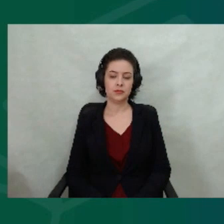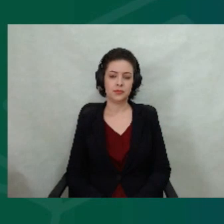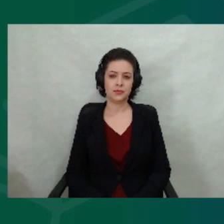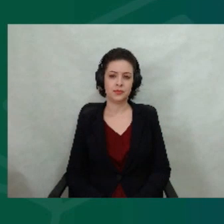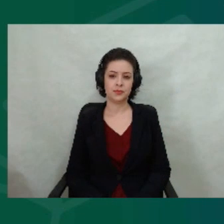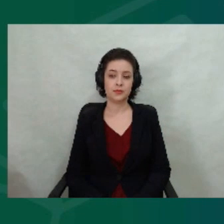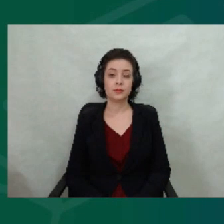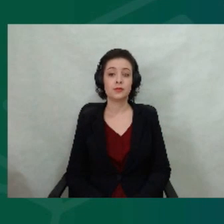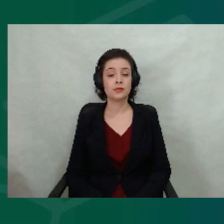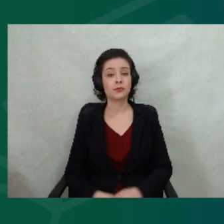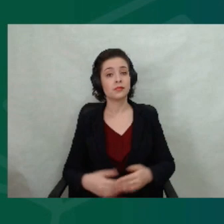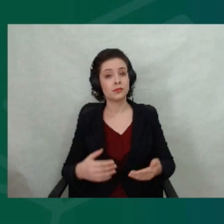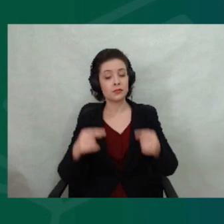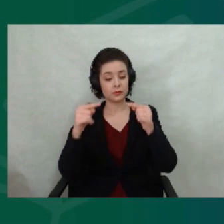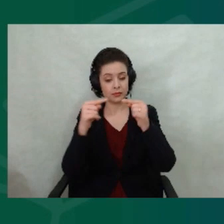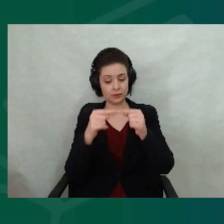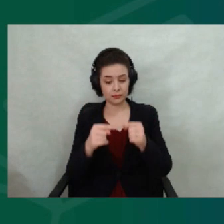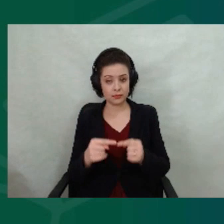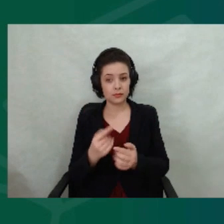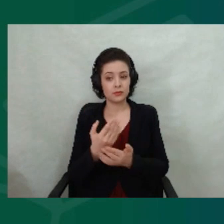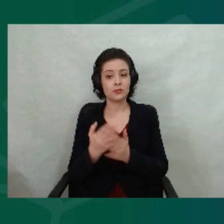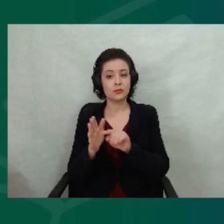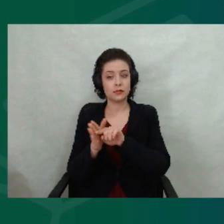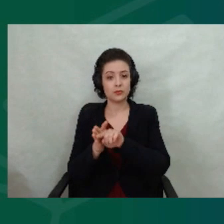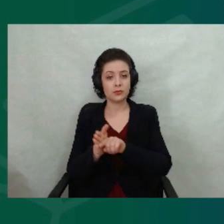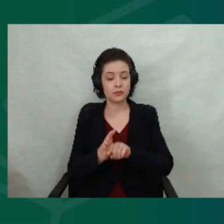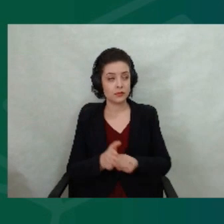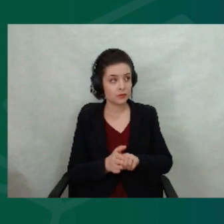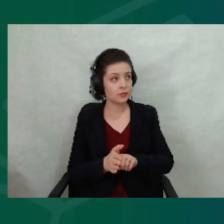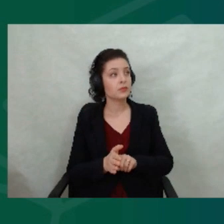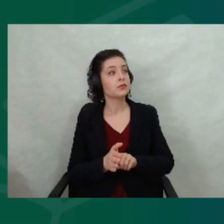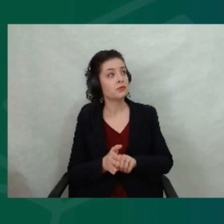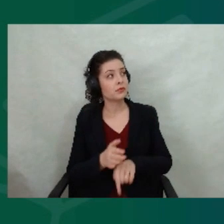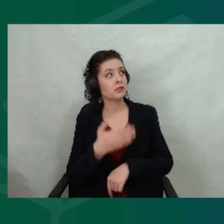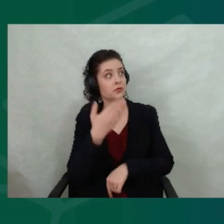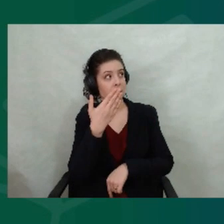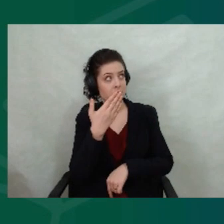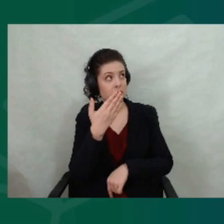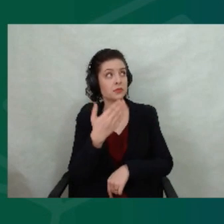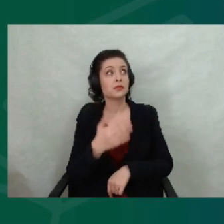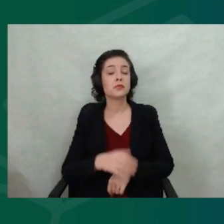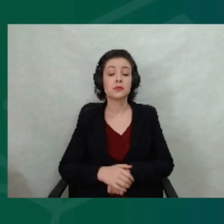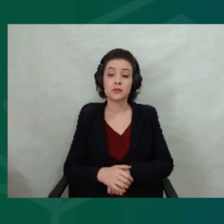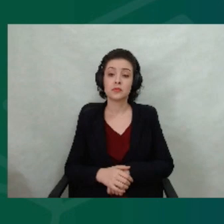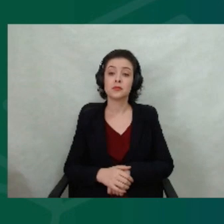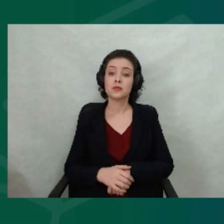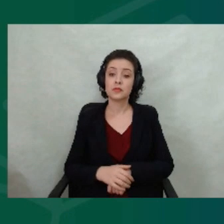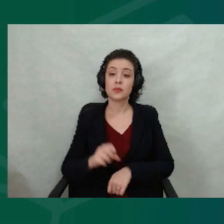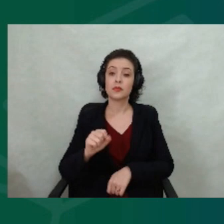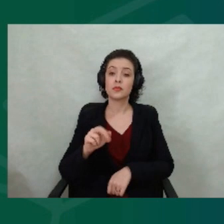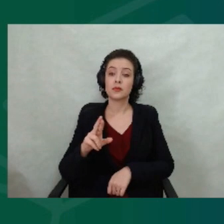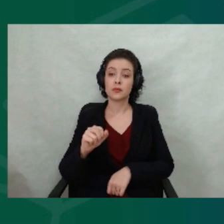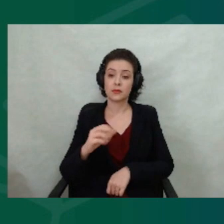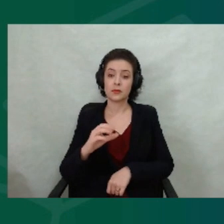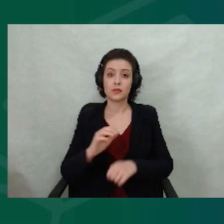Bom, de acordo com um estudo aí que foi publicado no New England Journal of Medicine, o SARS-CoV ele pode persistir, então, por até